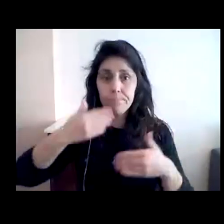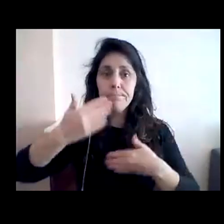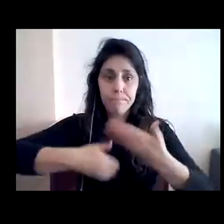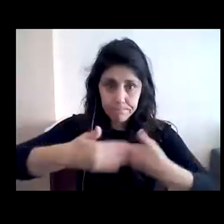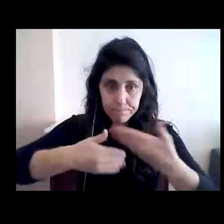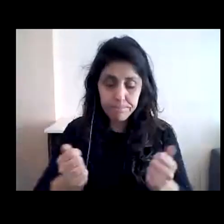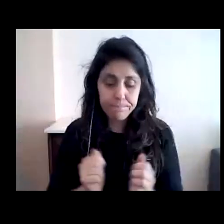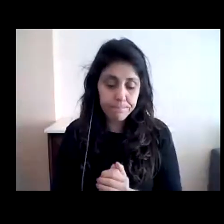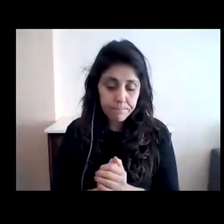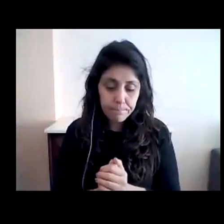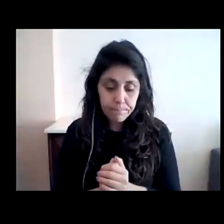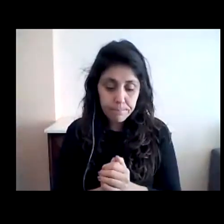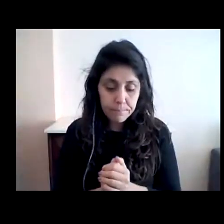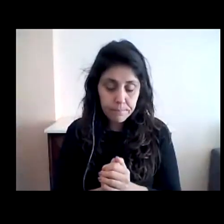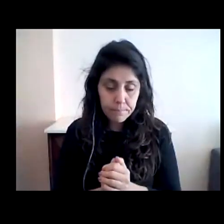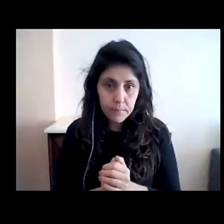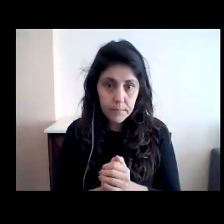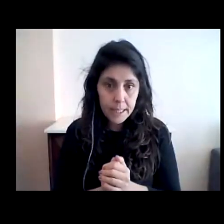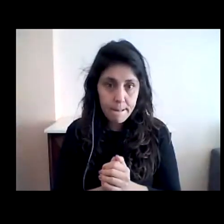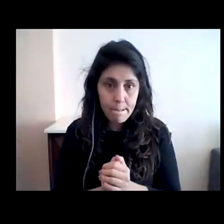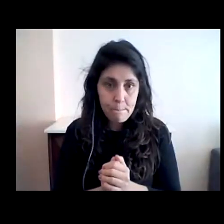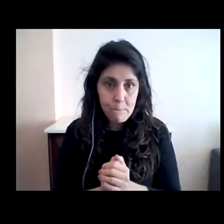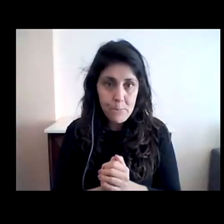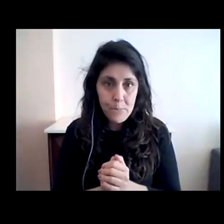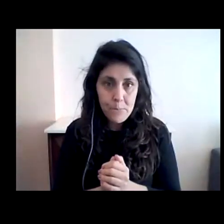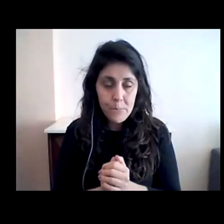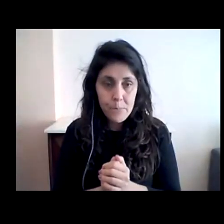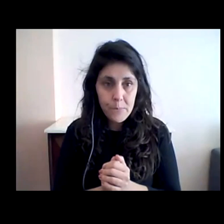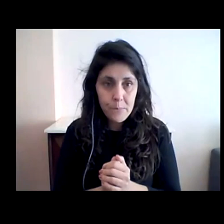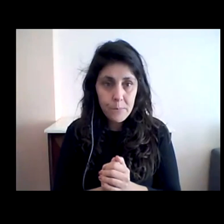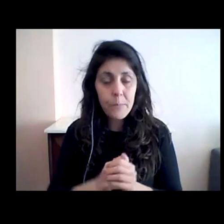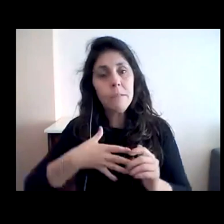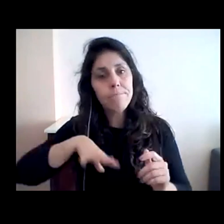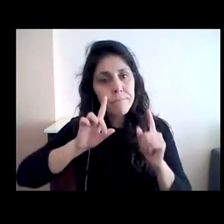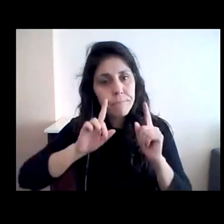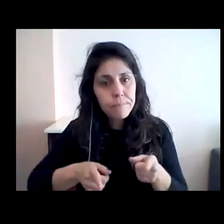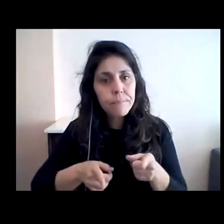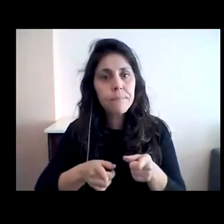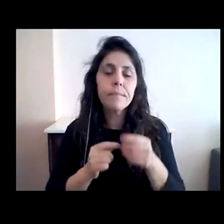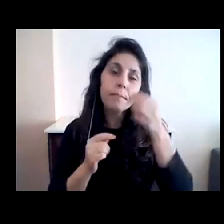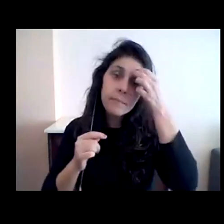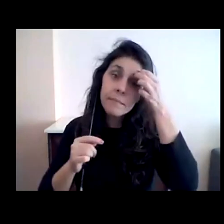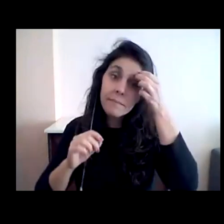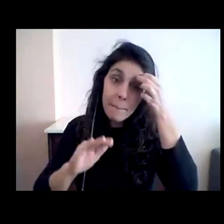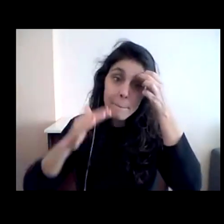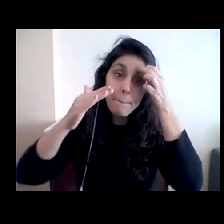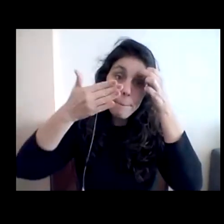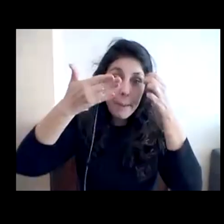ainda queria começar por uma primeira